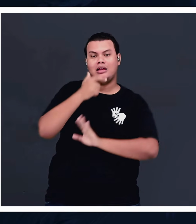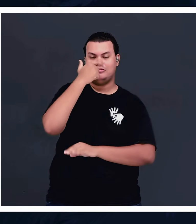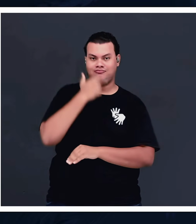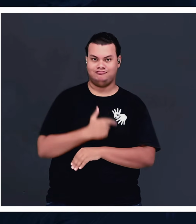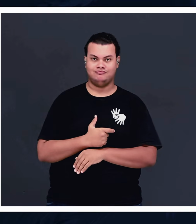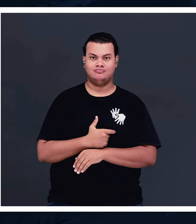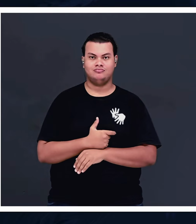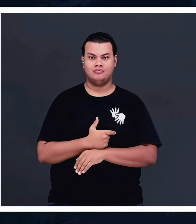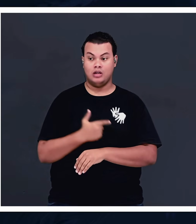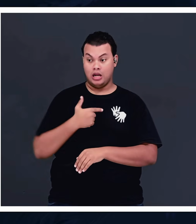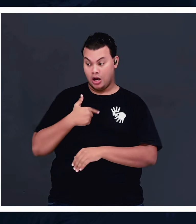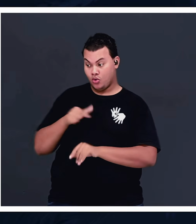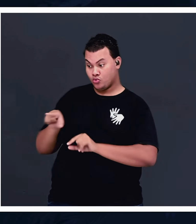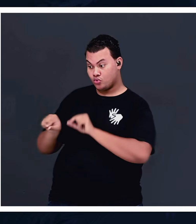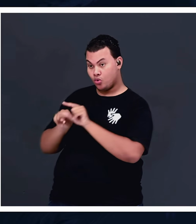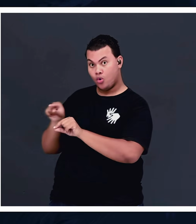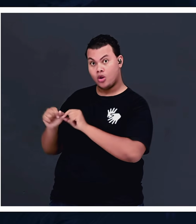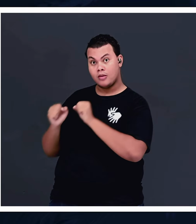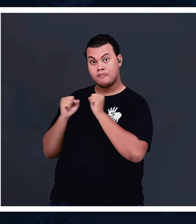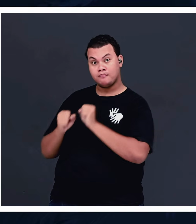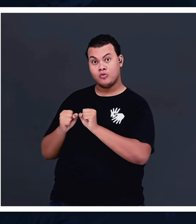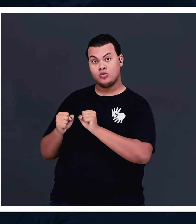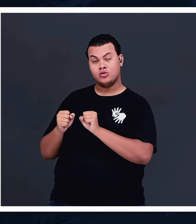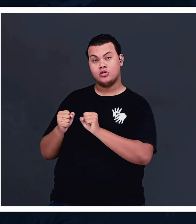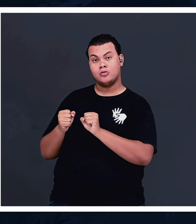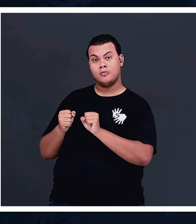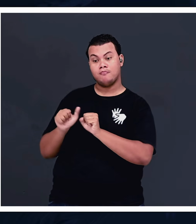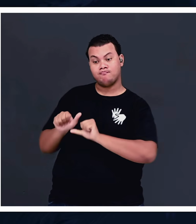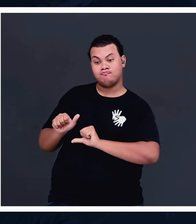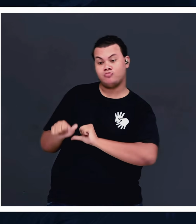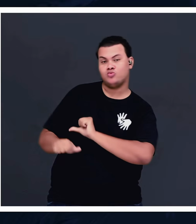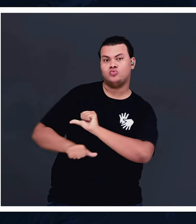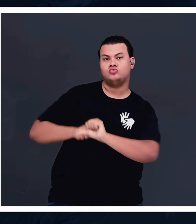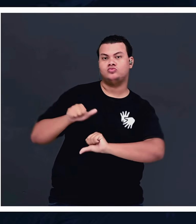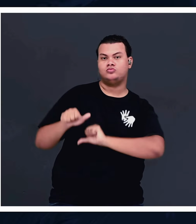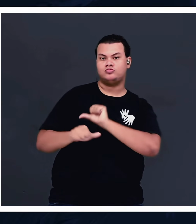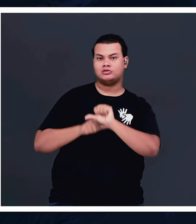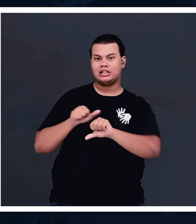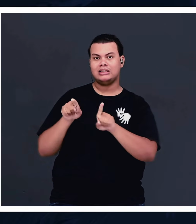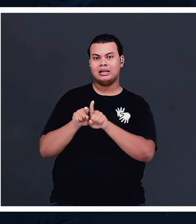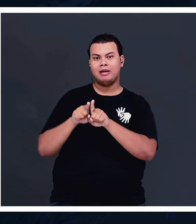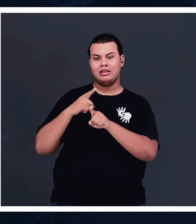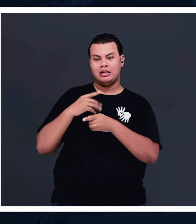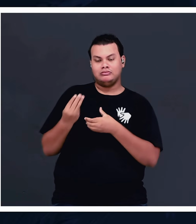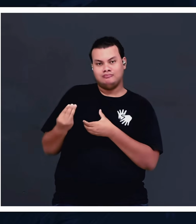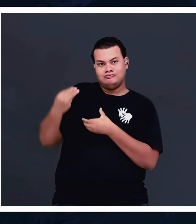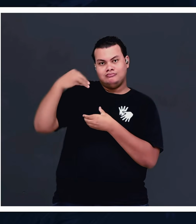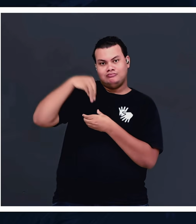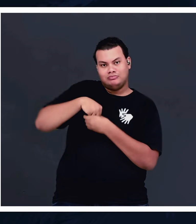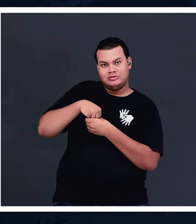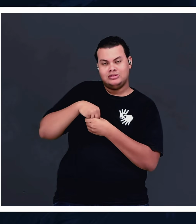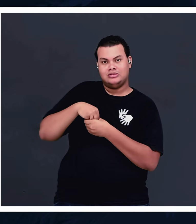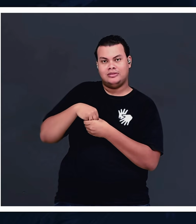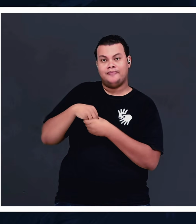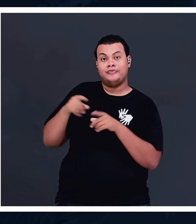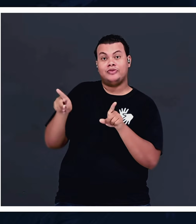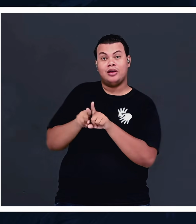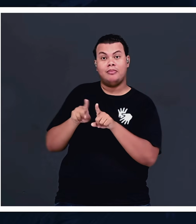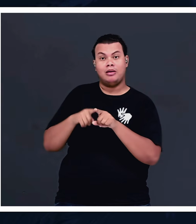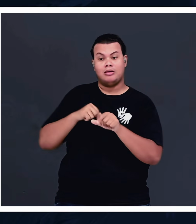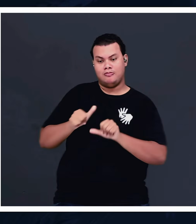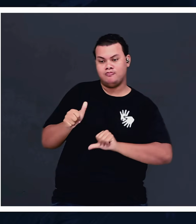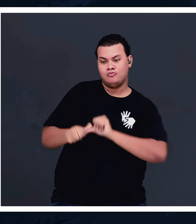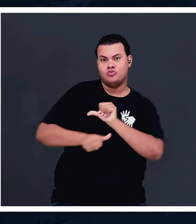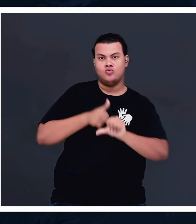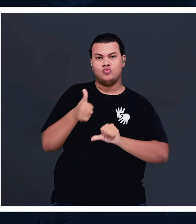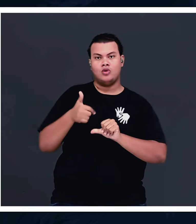elas mudam. Elas nos moldam o nosso interior e também elas moldam o